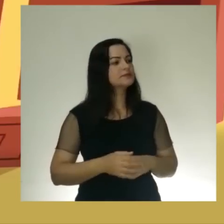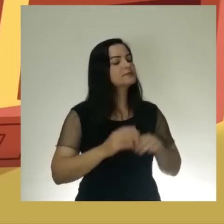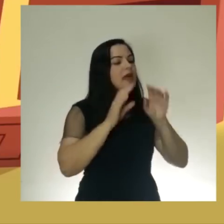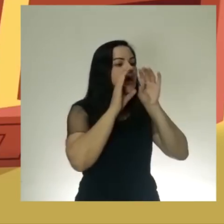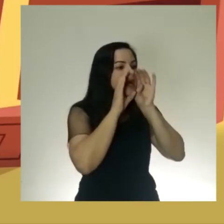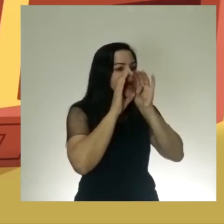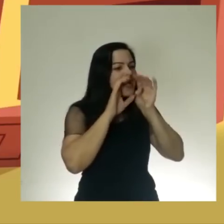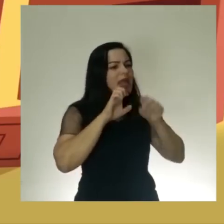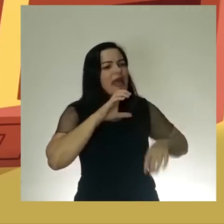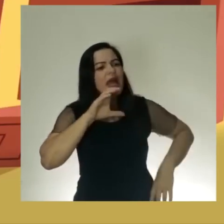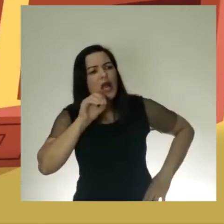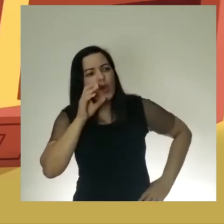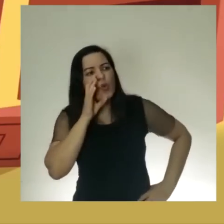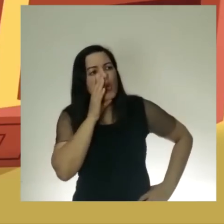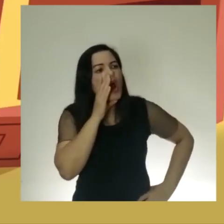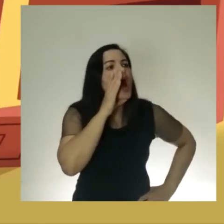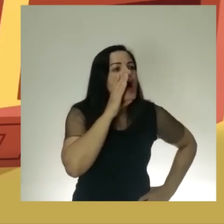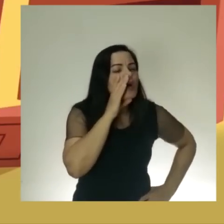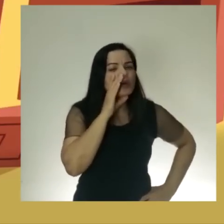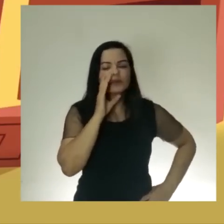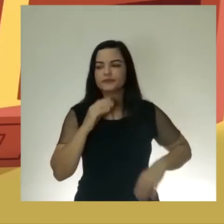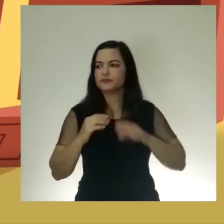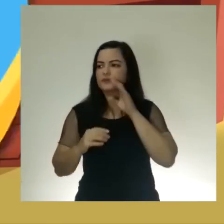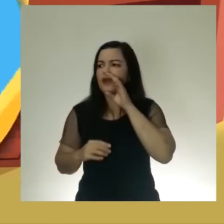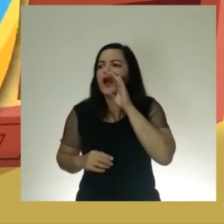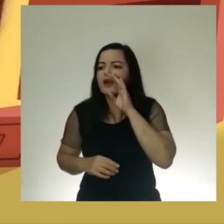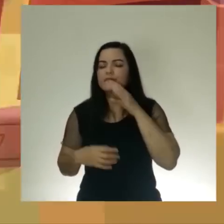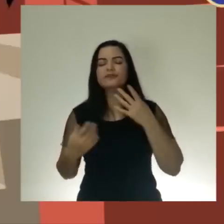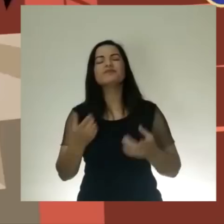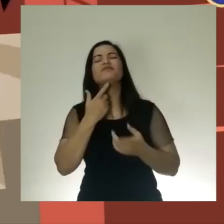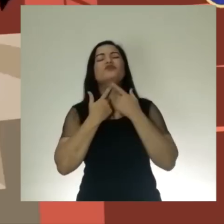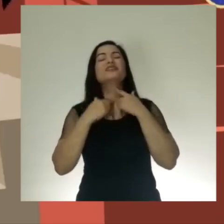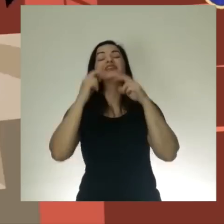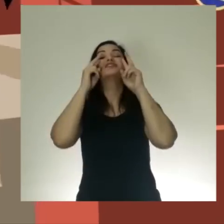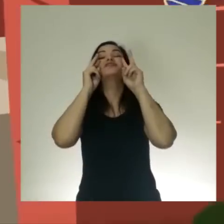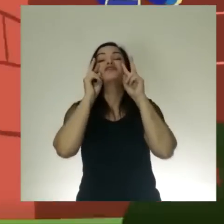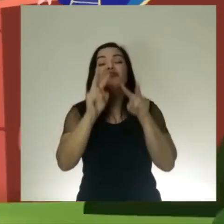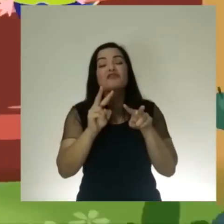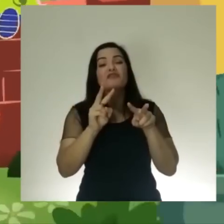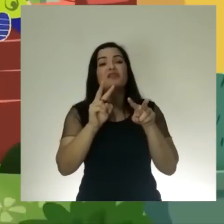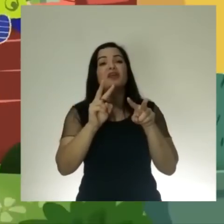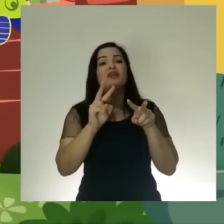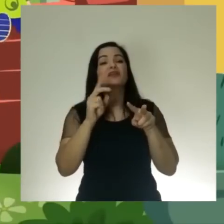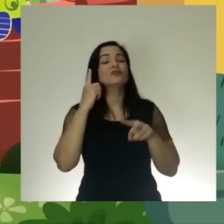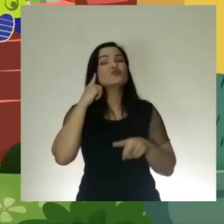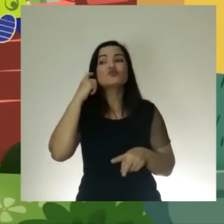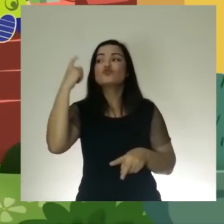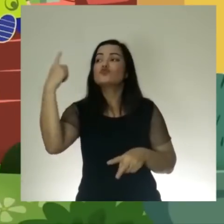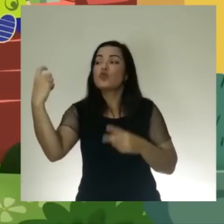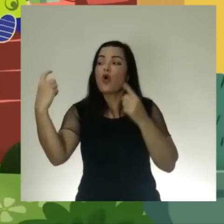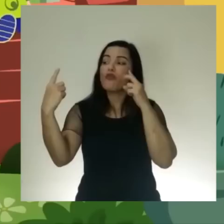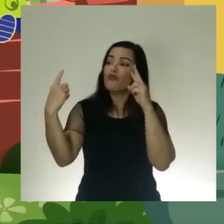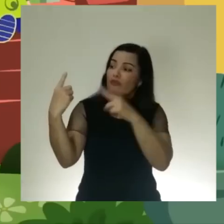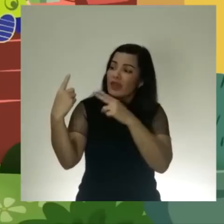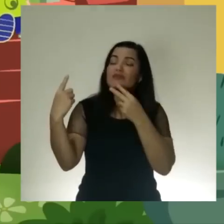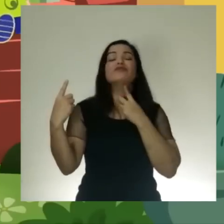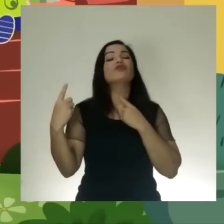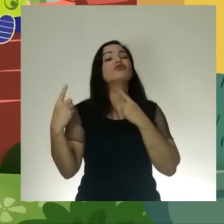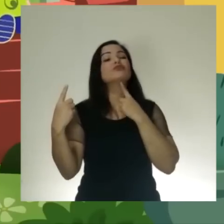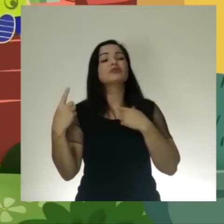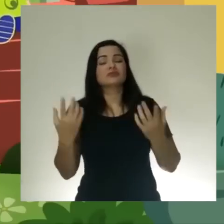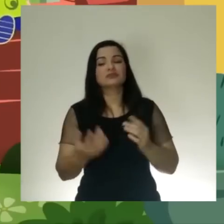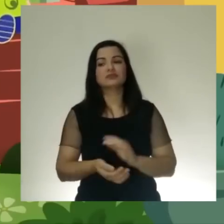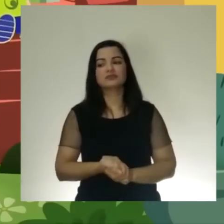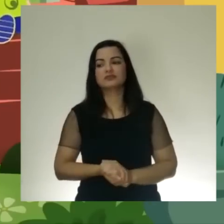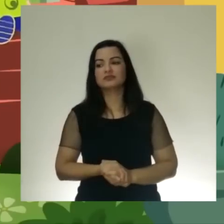Eco! Eu queria que desse pra ver o som. Acho que só tem eco em túnel. Mas